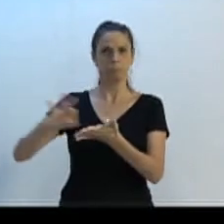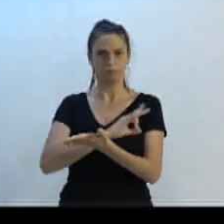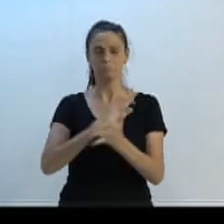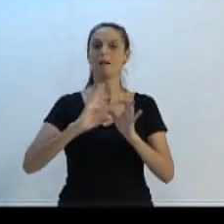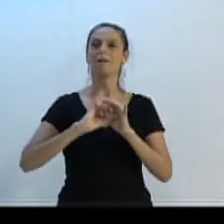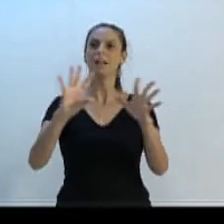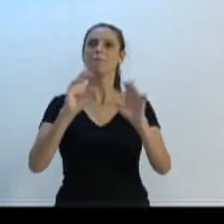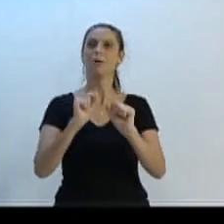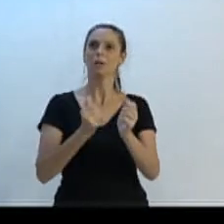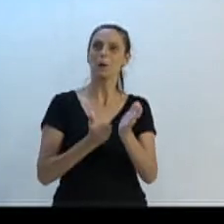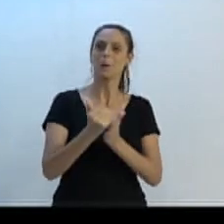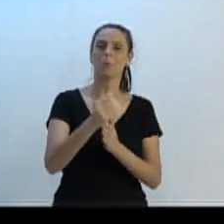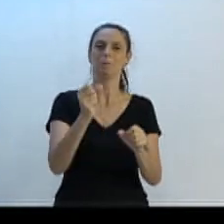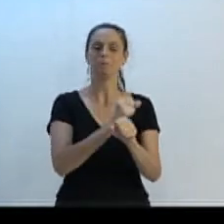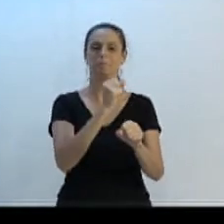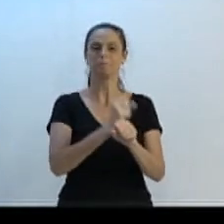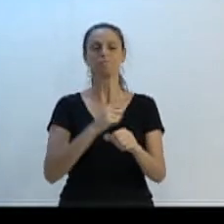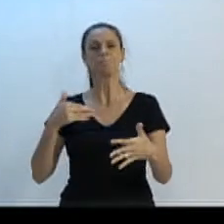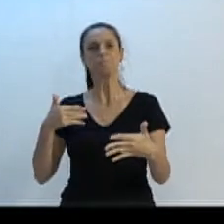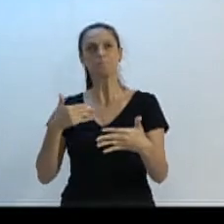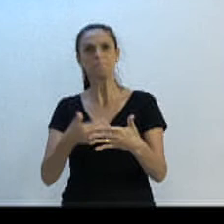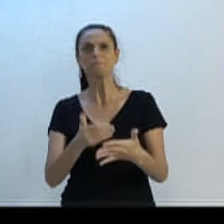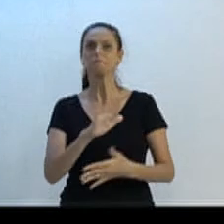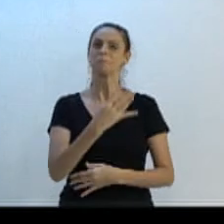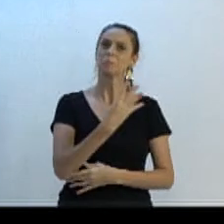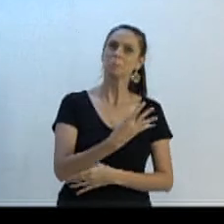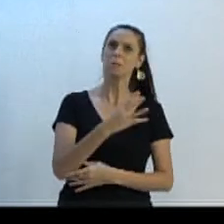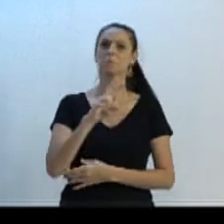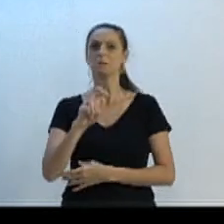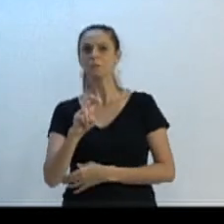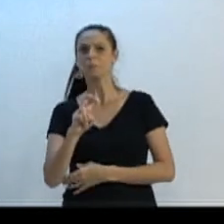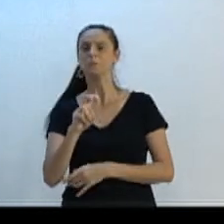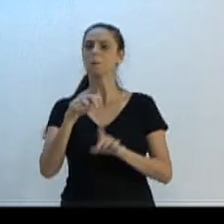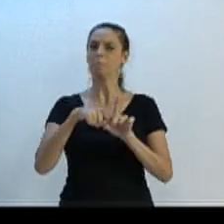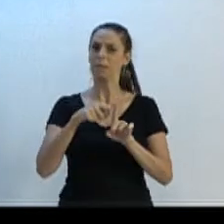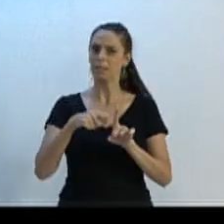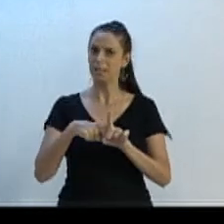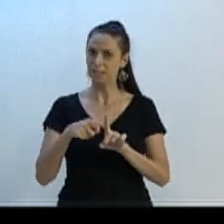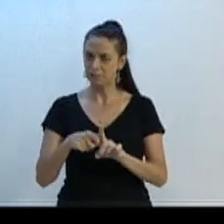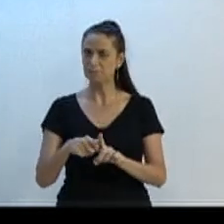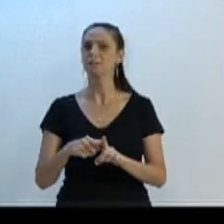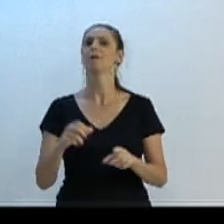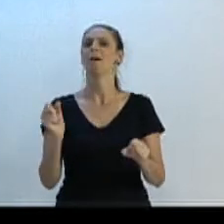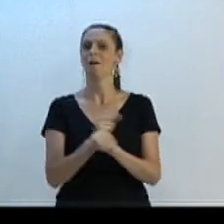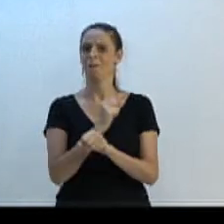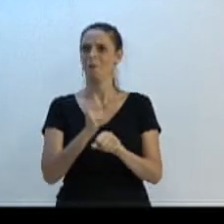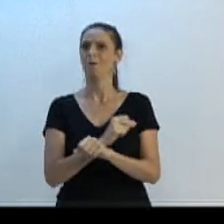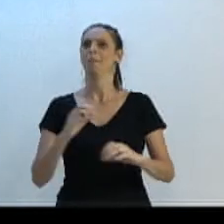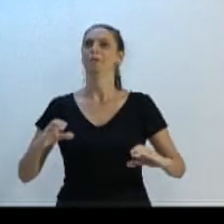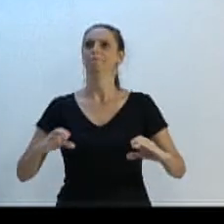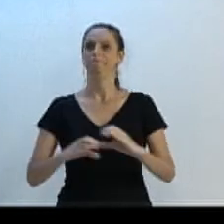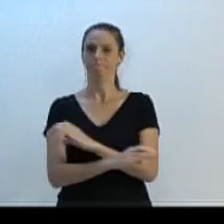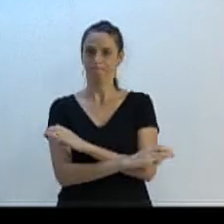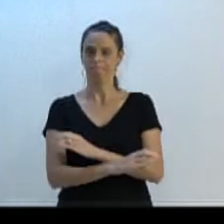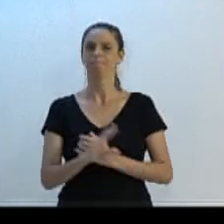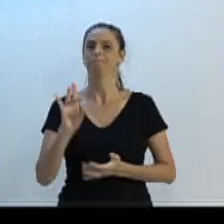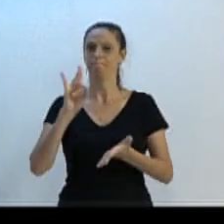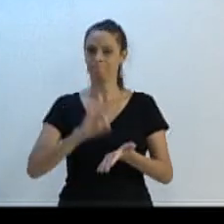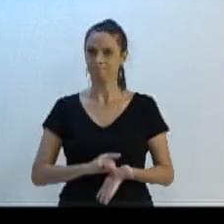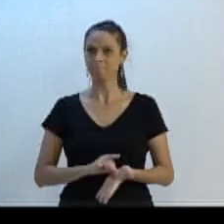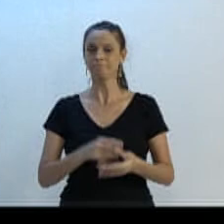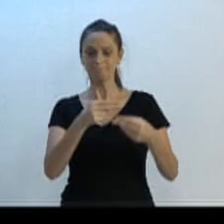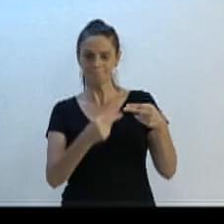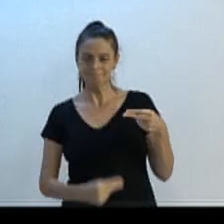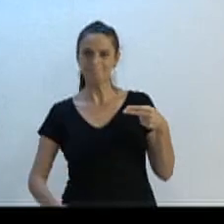que no prazo estipulado pela empresa entre quatro e cinco meses essa tão aguardada obra possa efetivamente ser